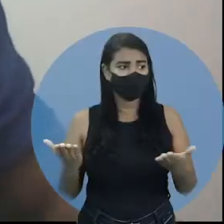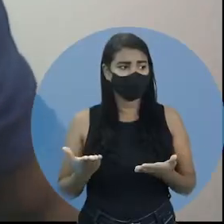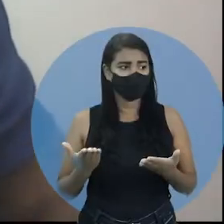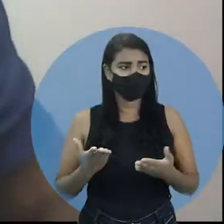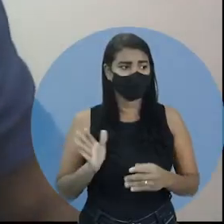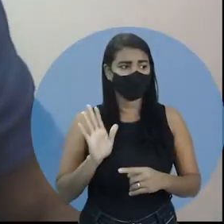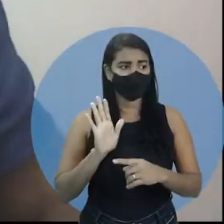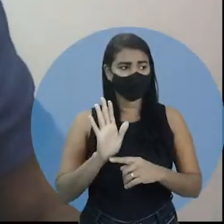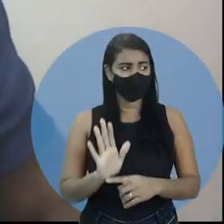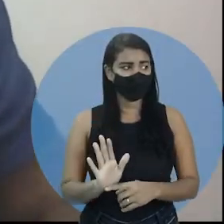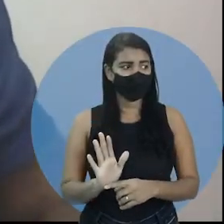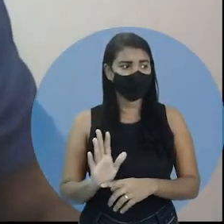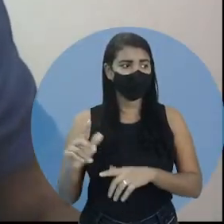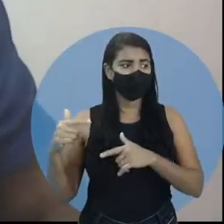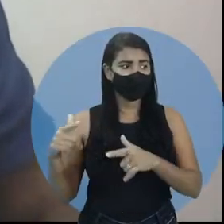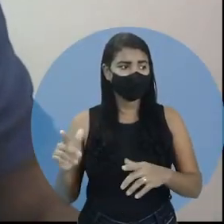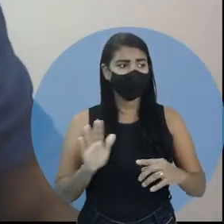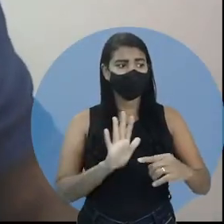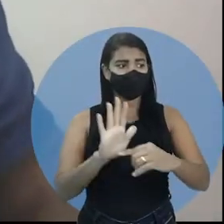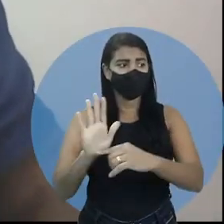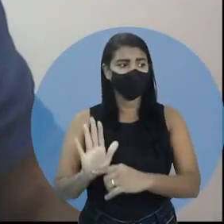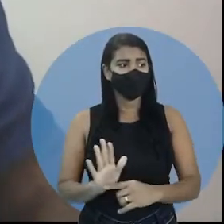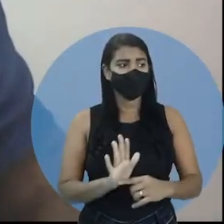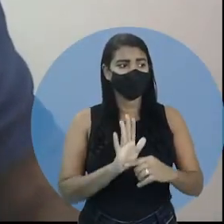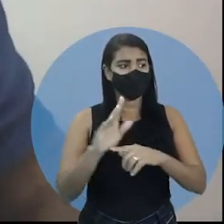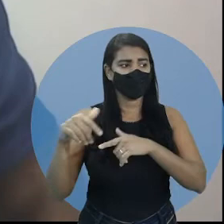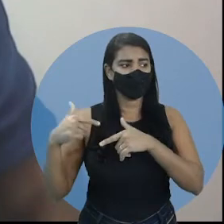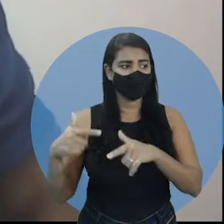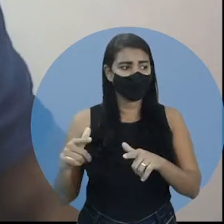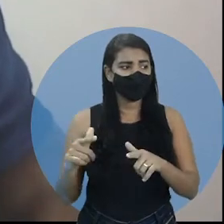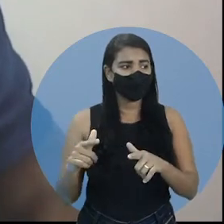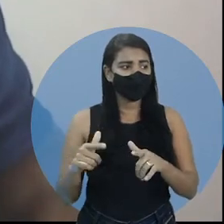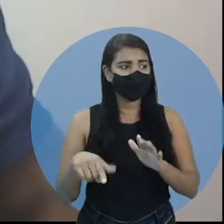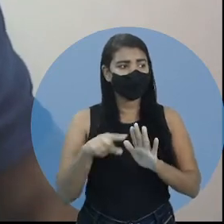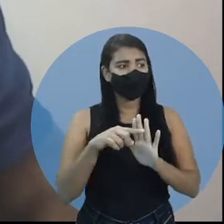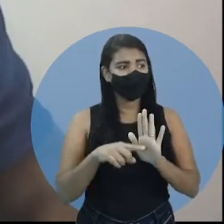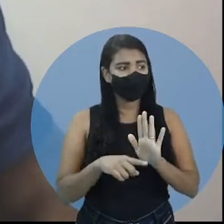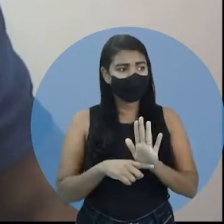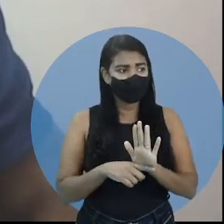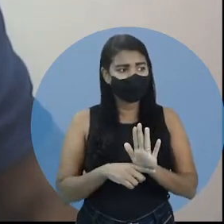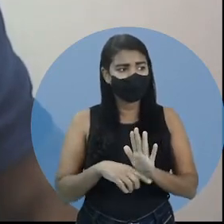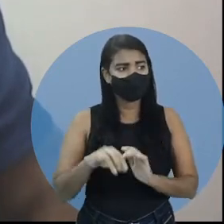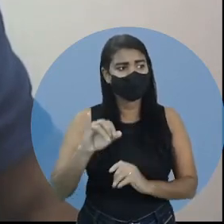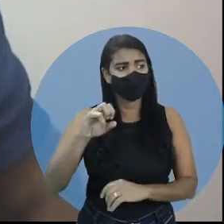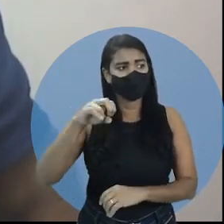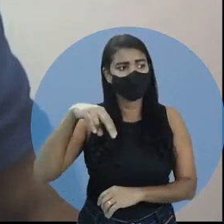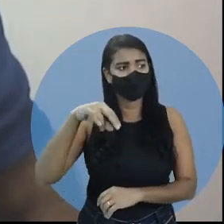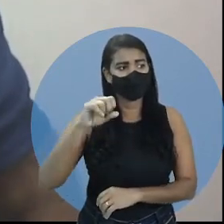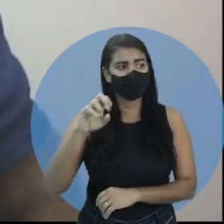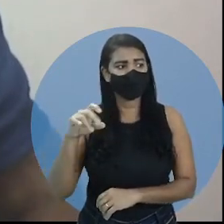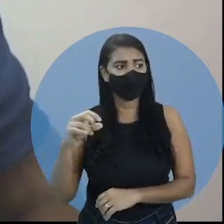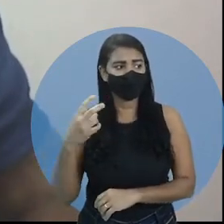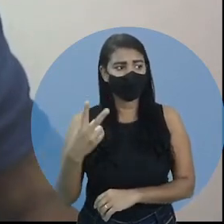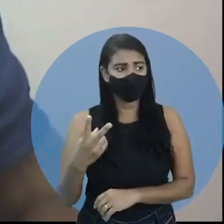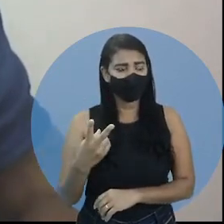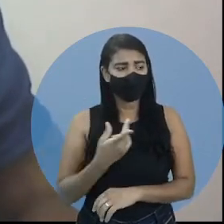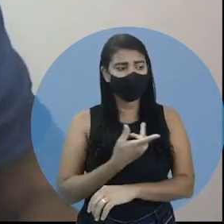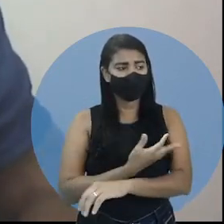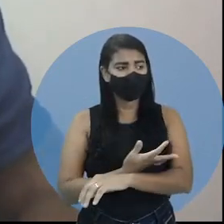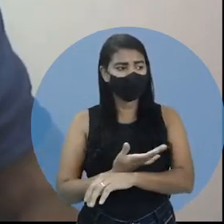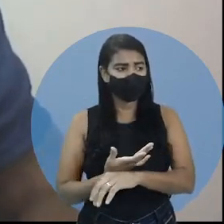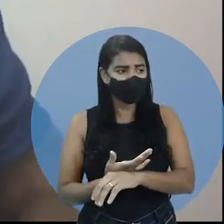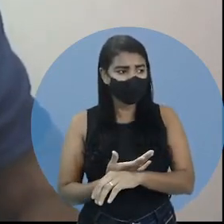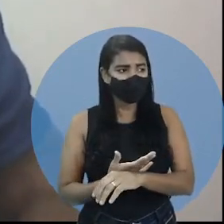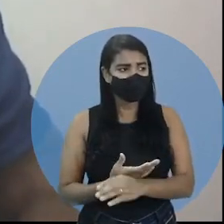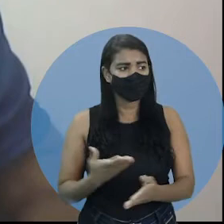Olá, ficamos agora com a apresentação do trabalho intitulado Potencial inseticida de duas espécies vegetais